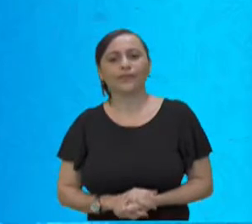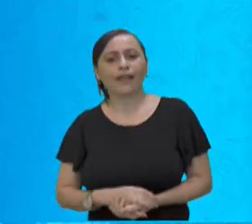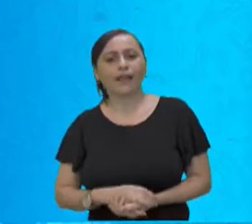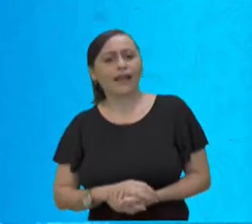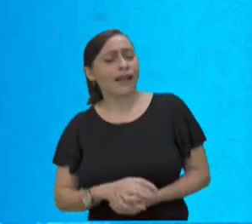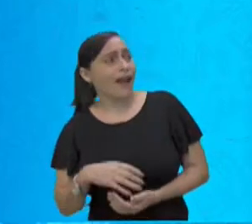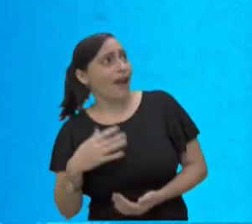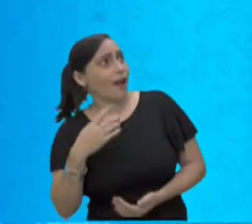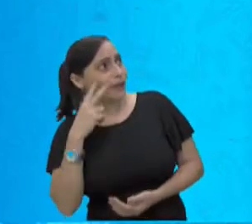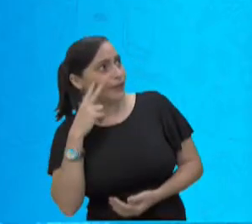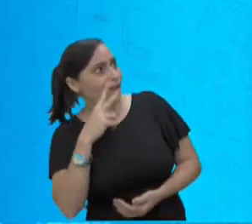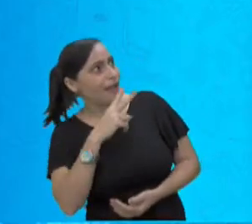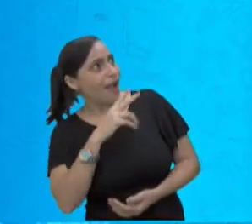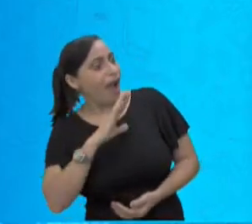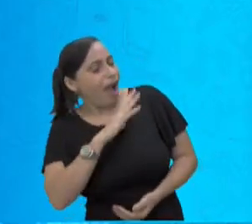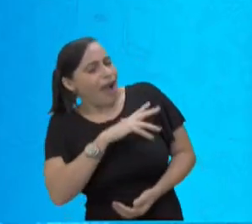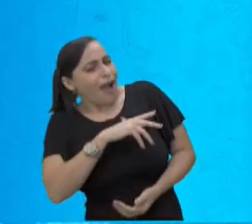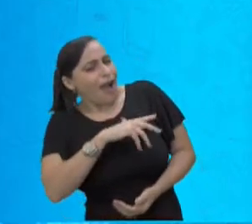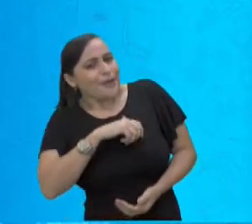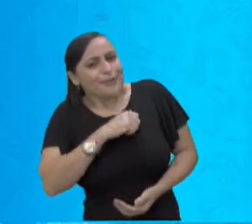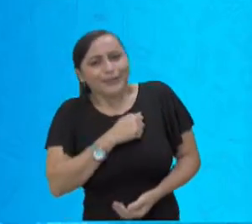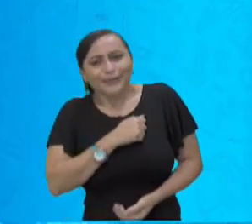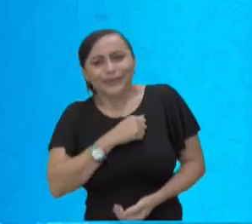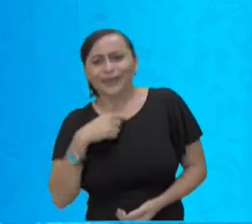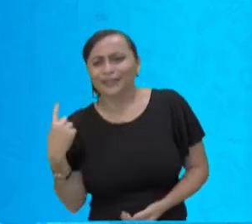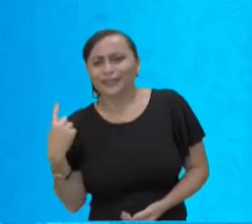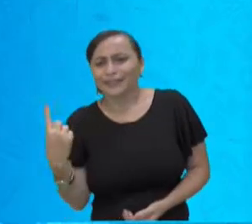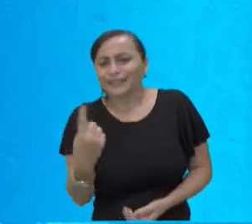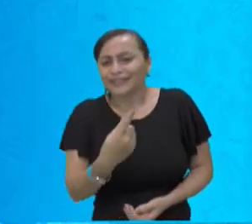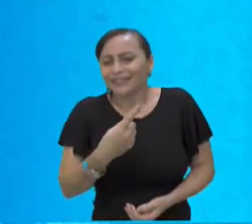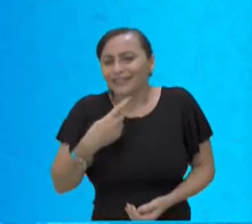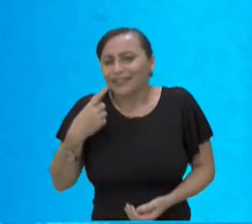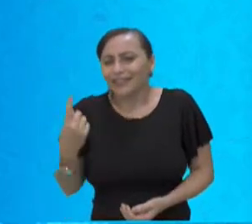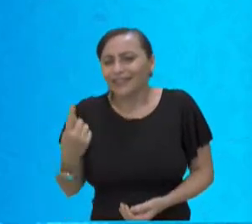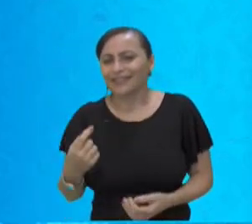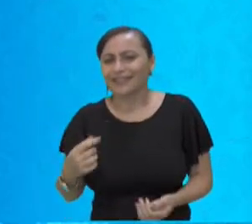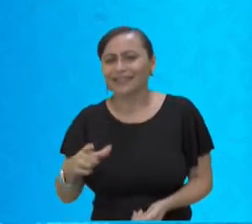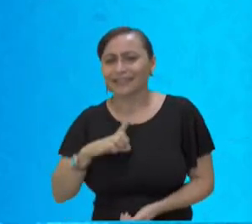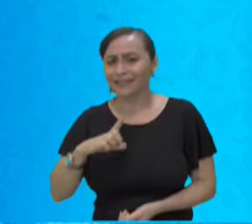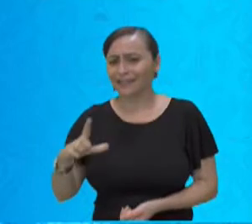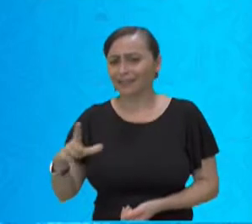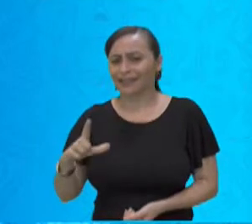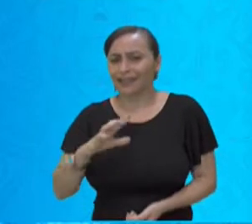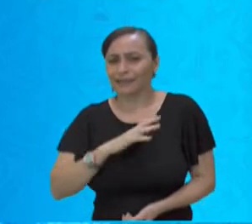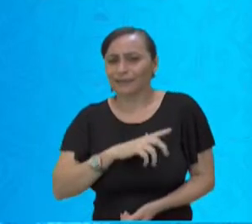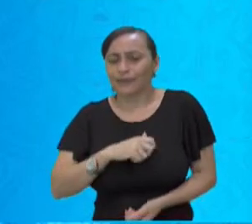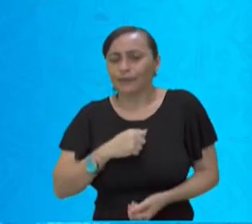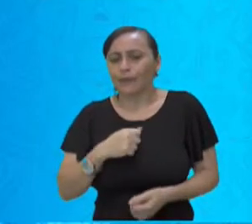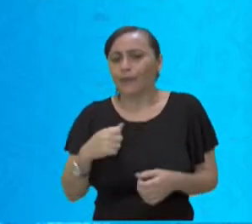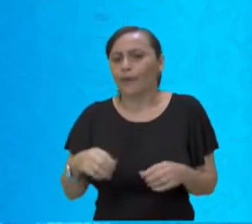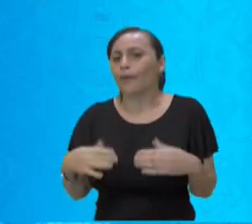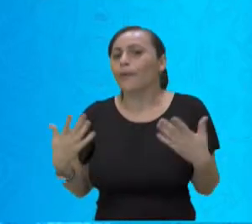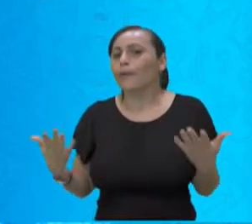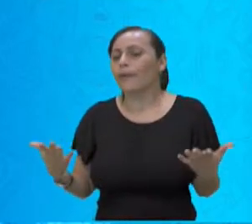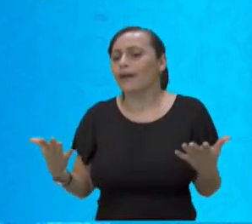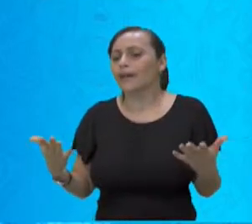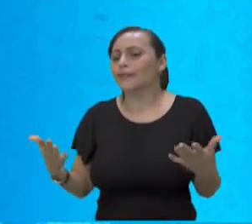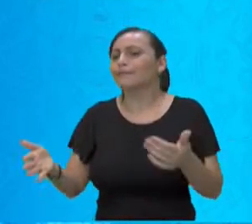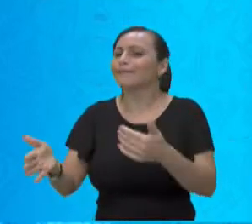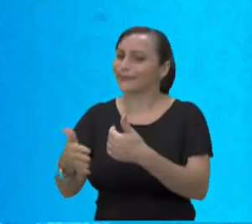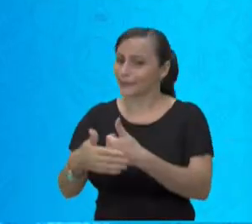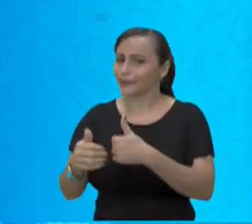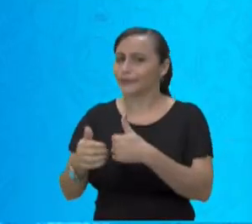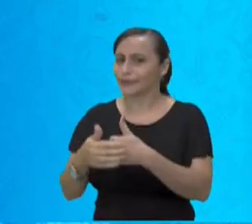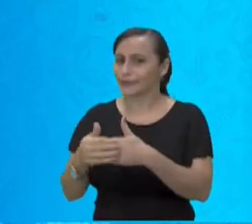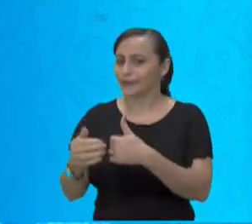E ai meu amor nós nos sentimos amados quando nós somos cuidados ou quando nós